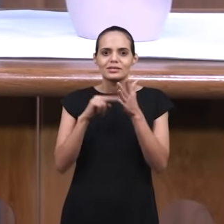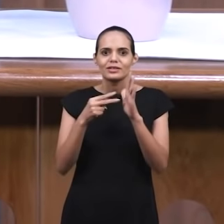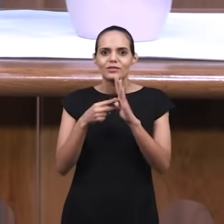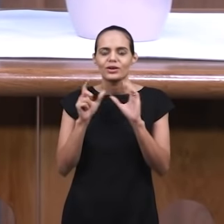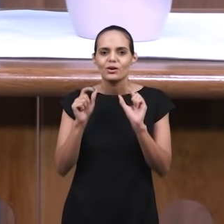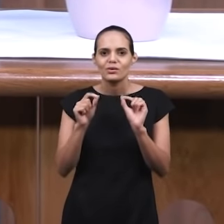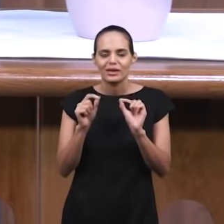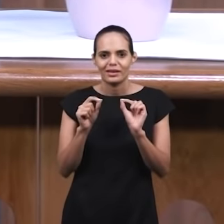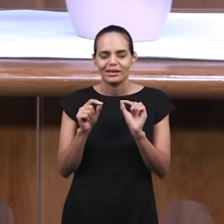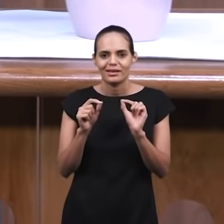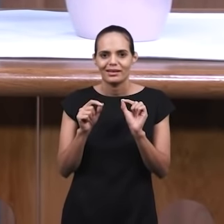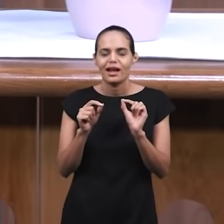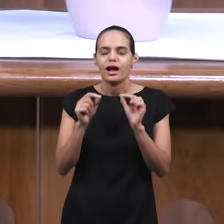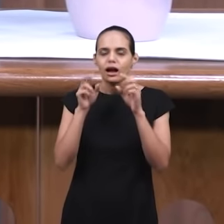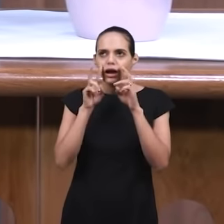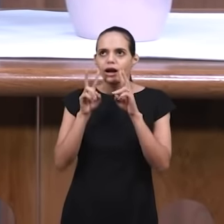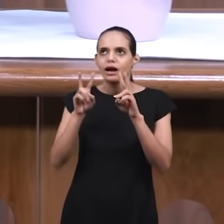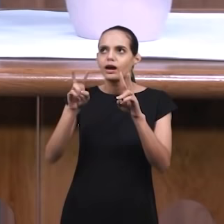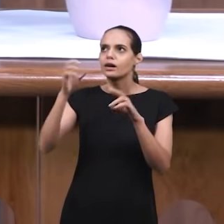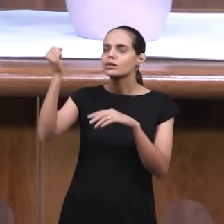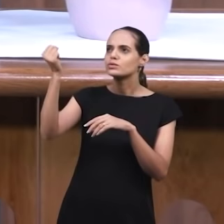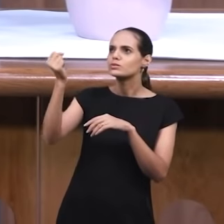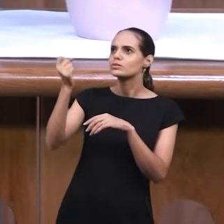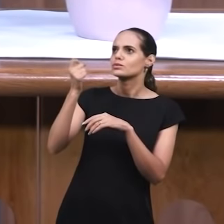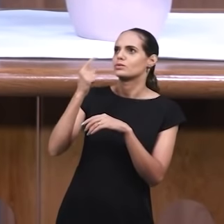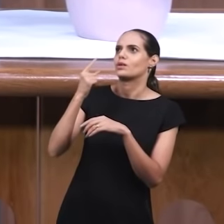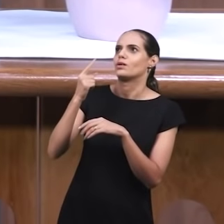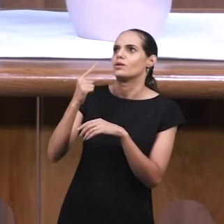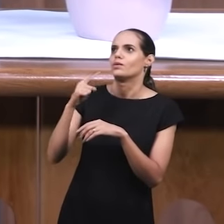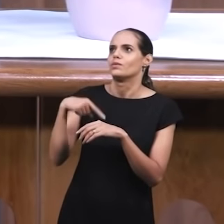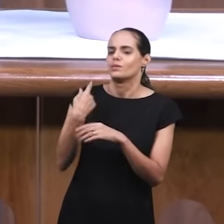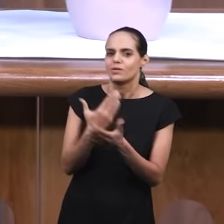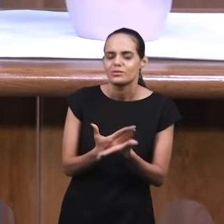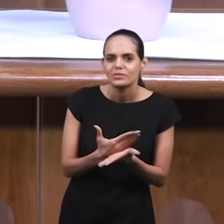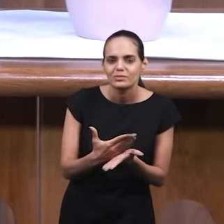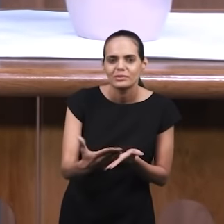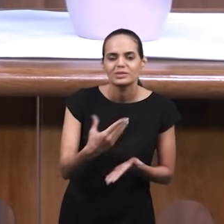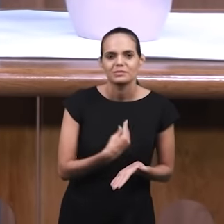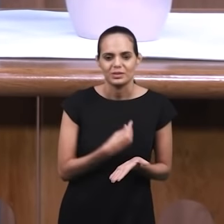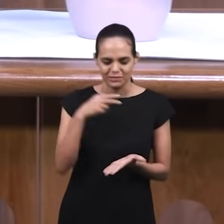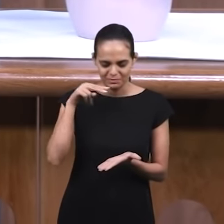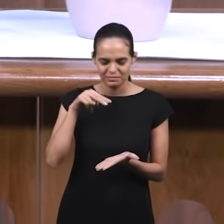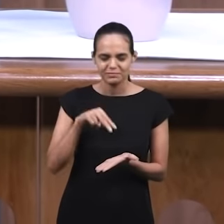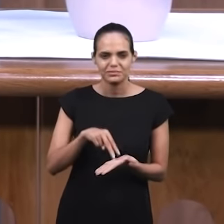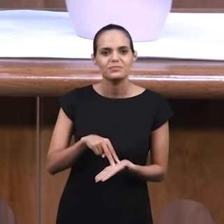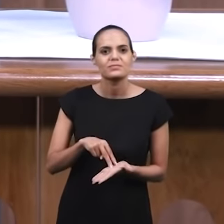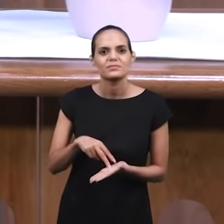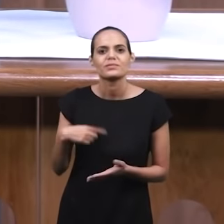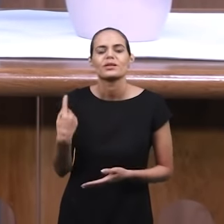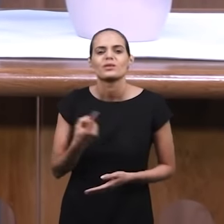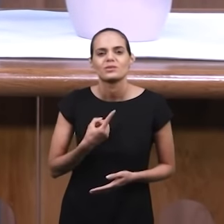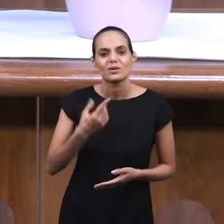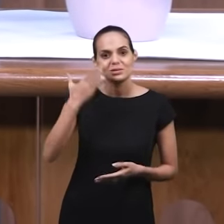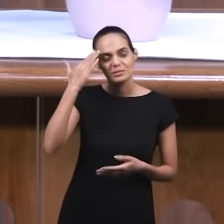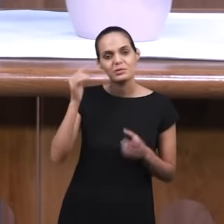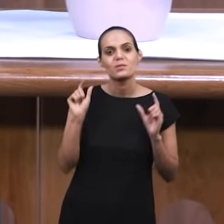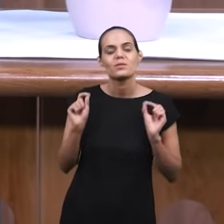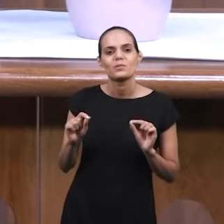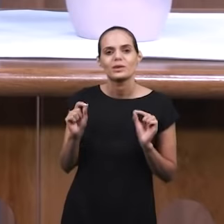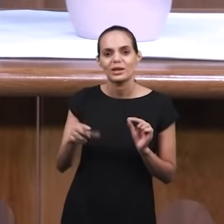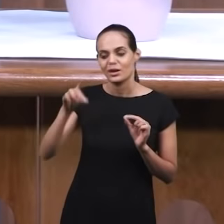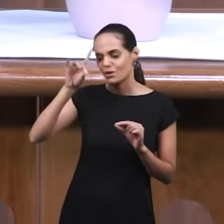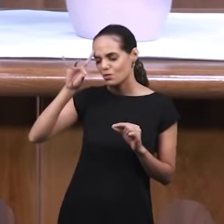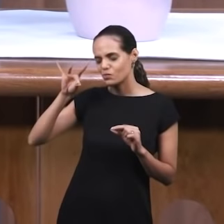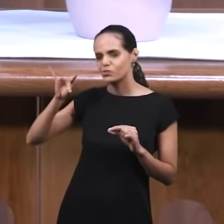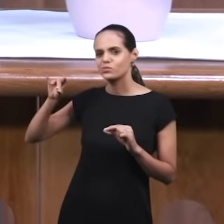E naturalmente, quando iniciamos ali a nossa existência, iniciamos com uma certeza de que um